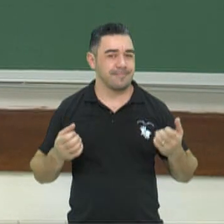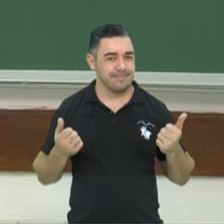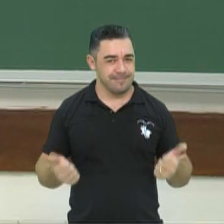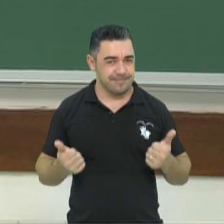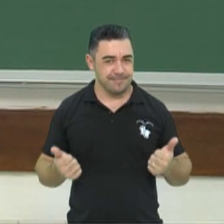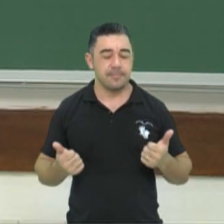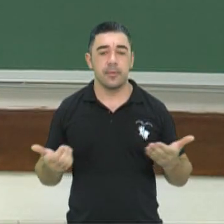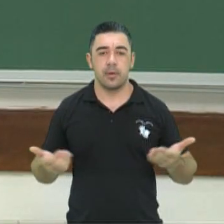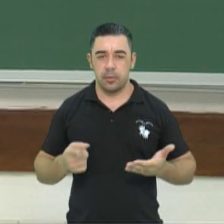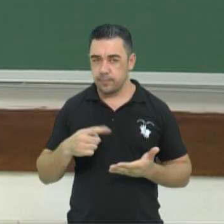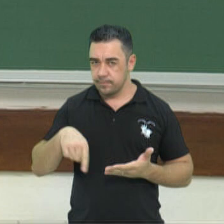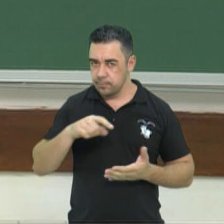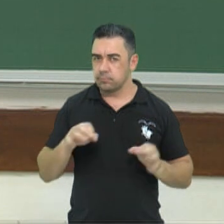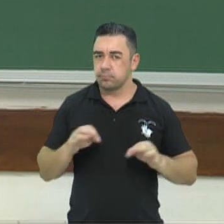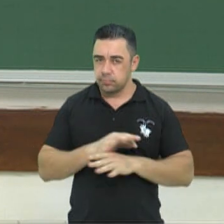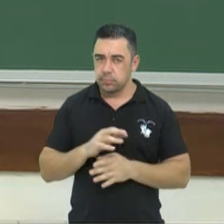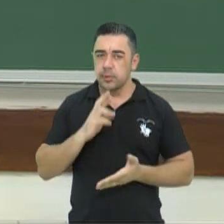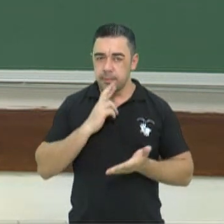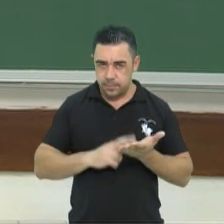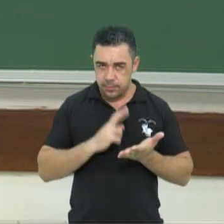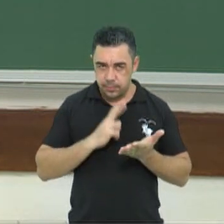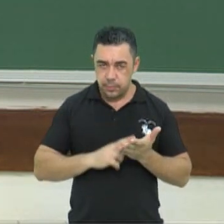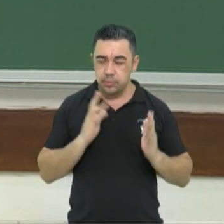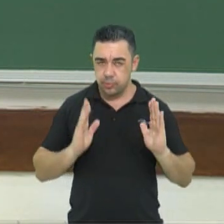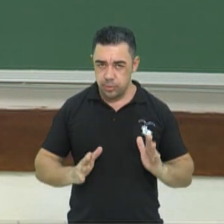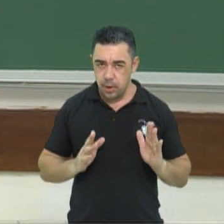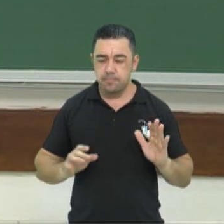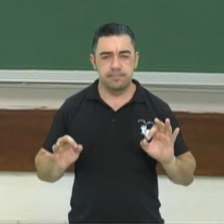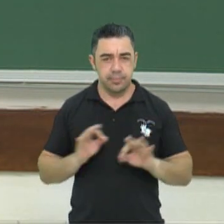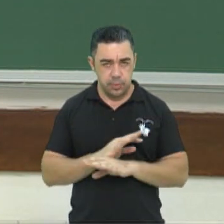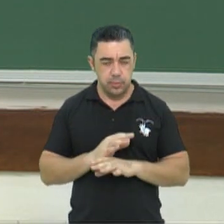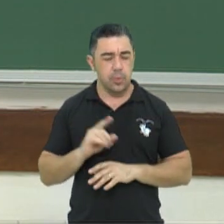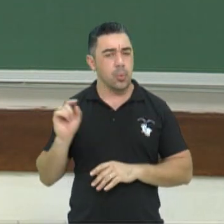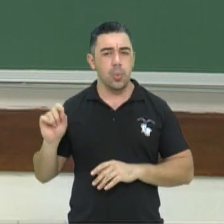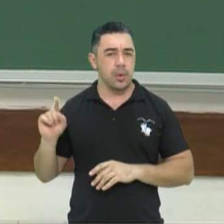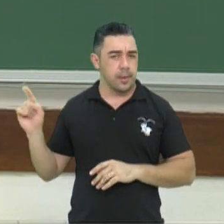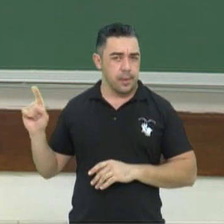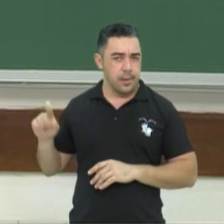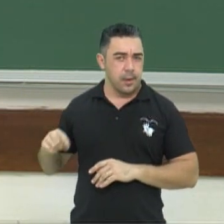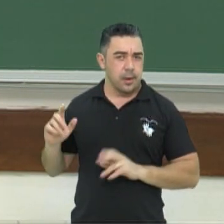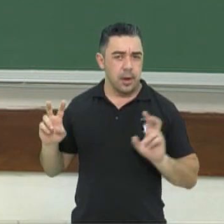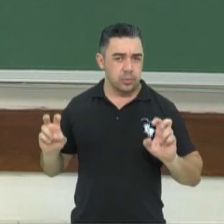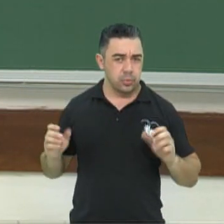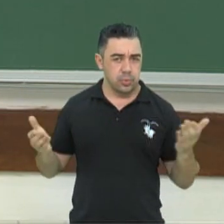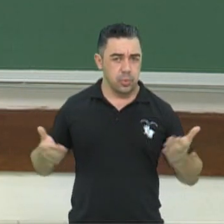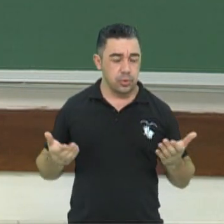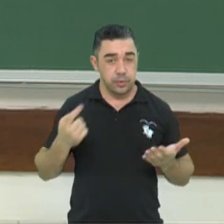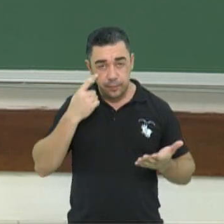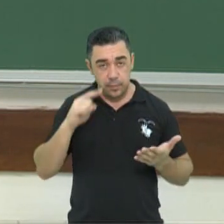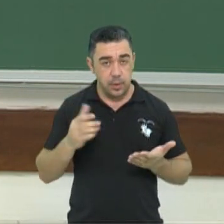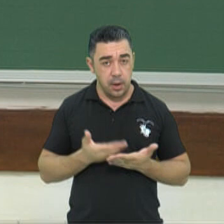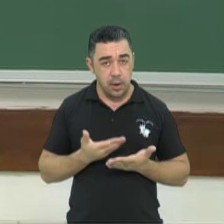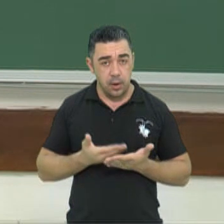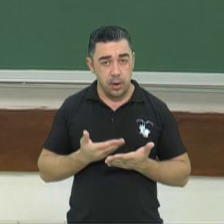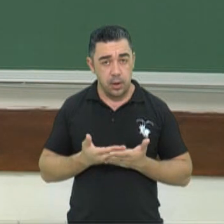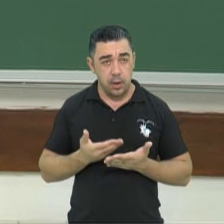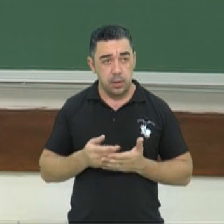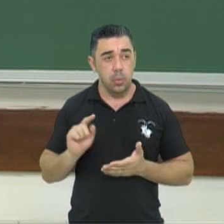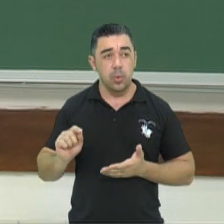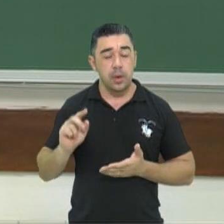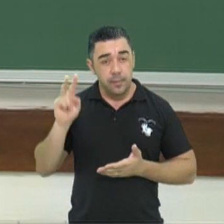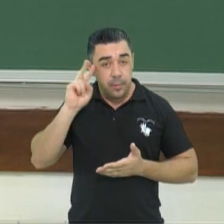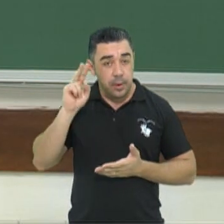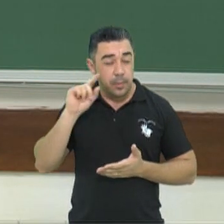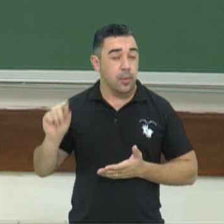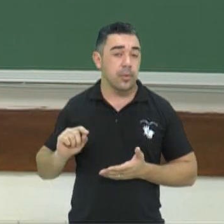Muito bem, pessoal. Então, agora que vocês tiveram um tempinho para responder essas questões, né, sobre assuntos que nós comentamos na aula, vamos dar uma relembrada,